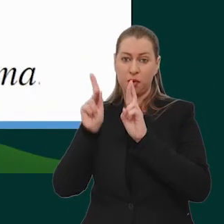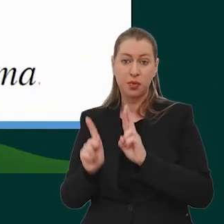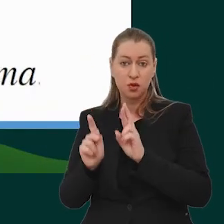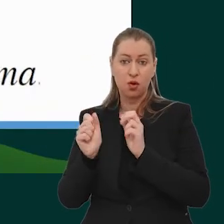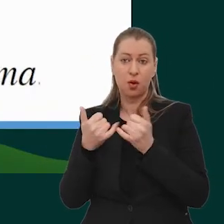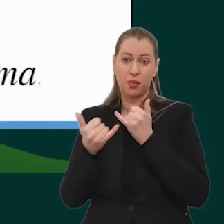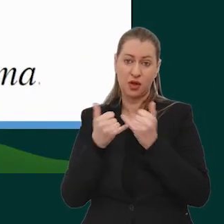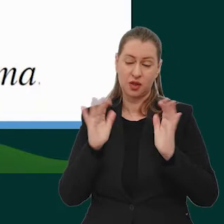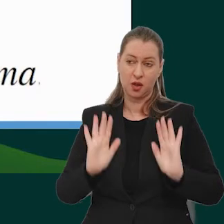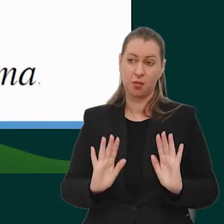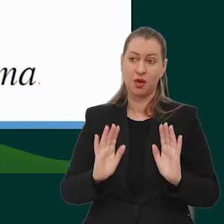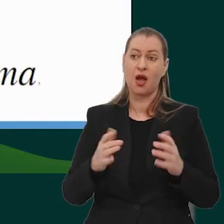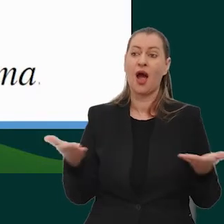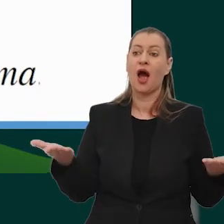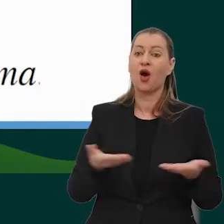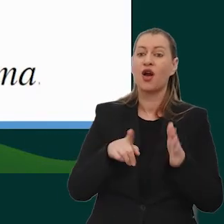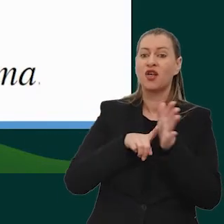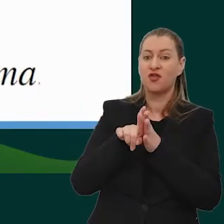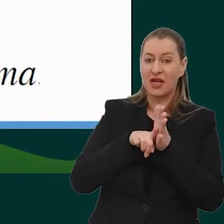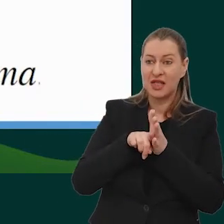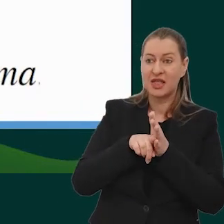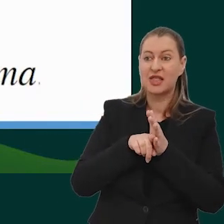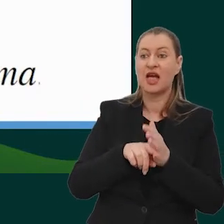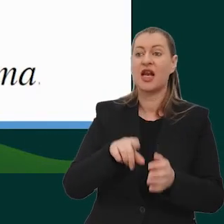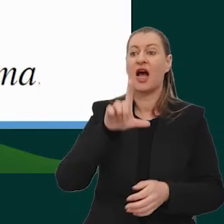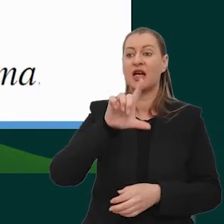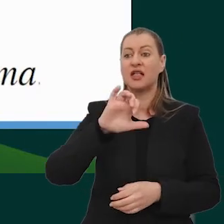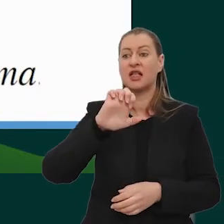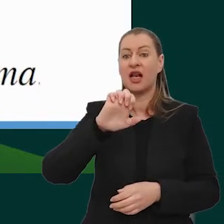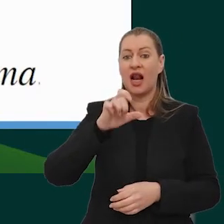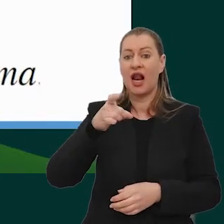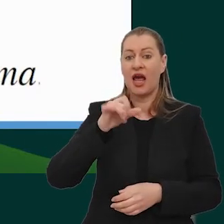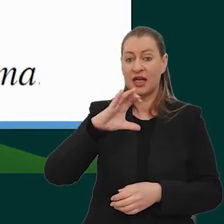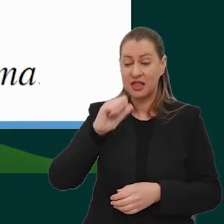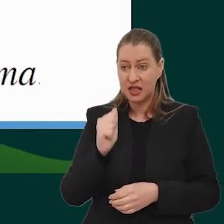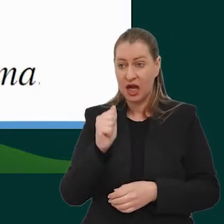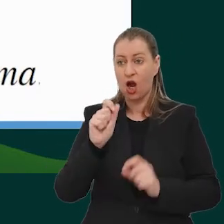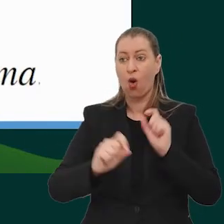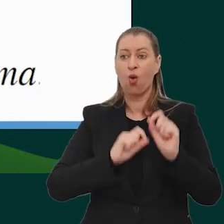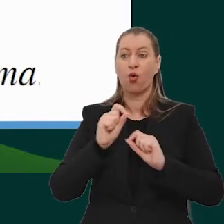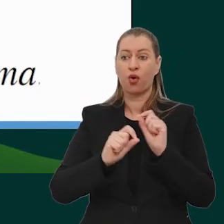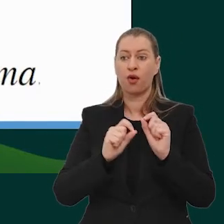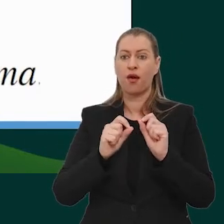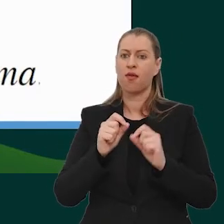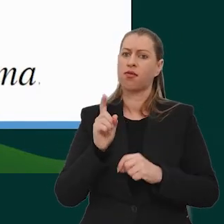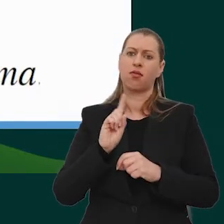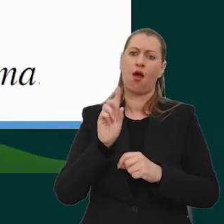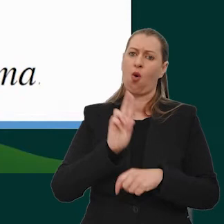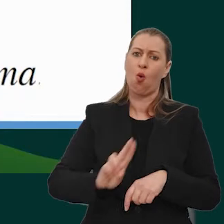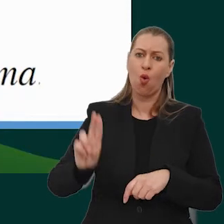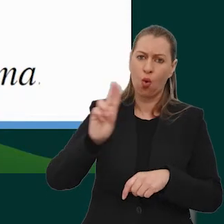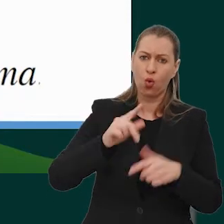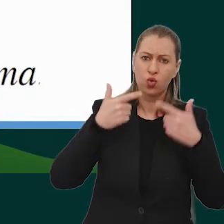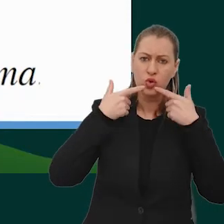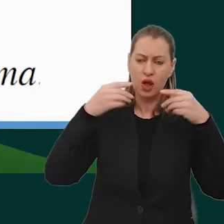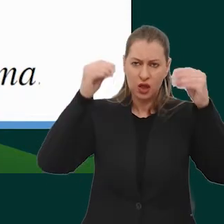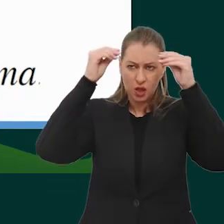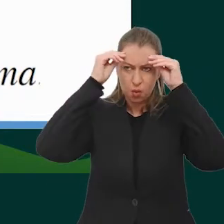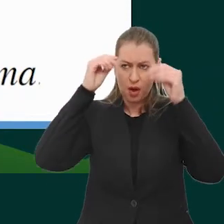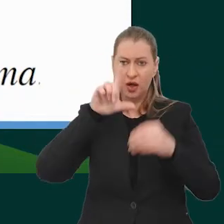Então a gente passa para análise léxica. A gente não utiliza a linguagem